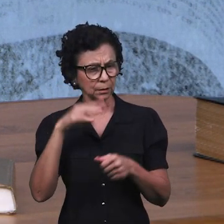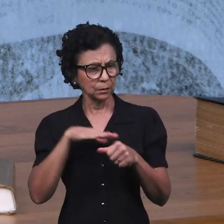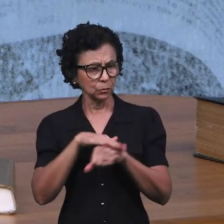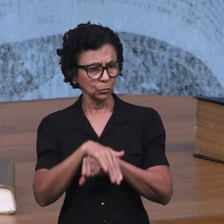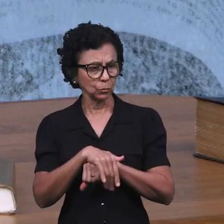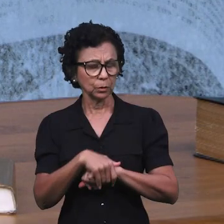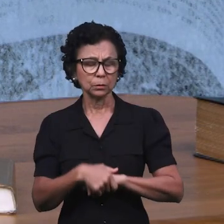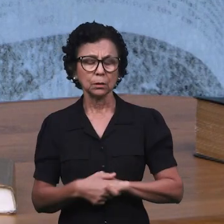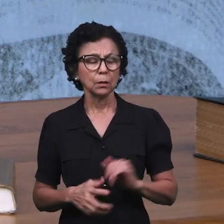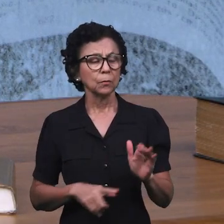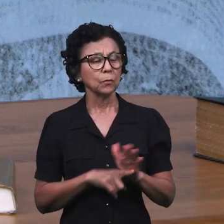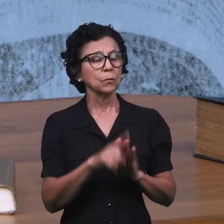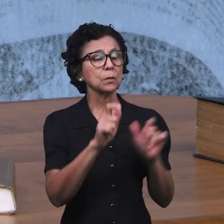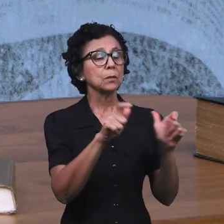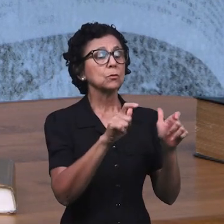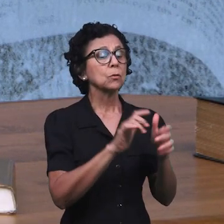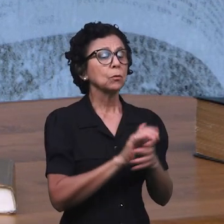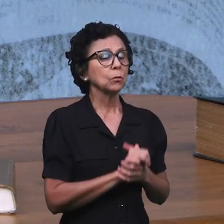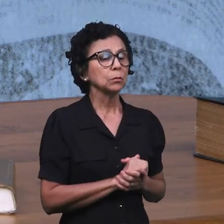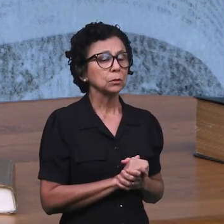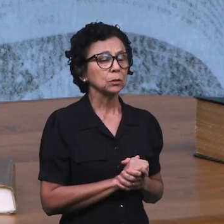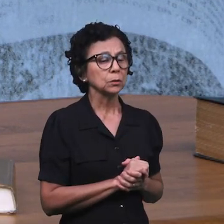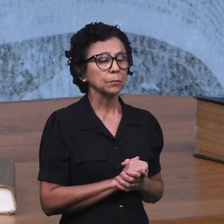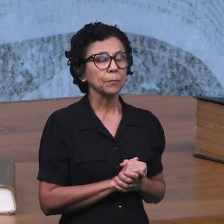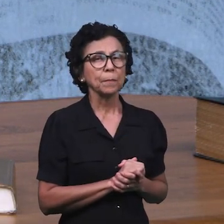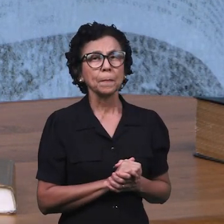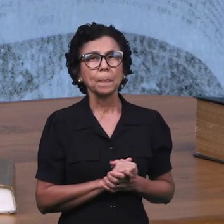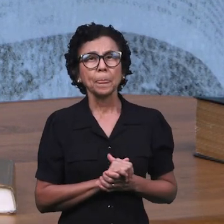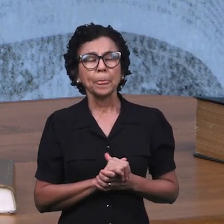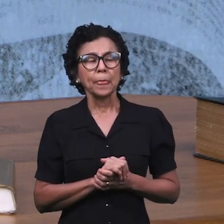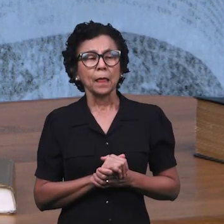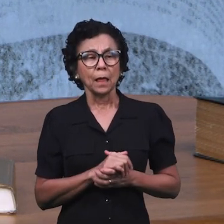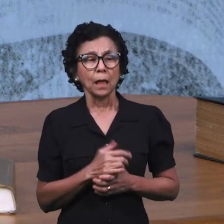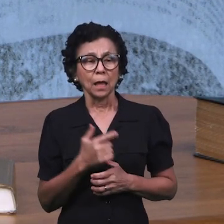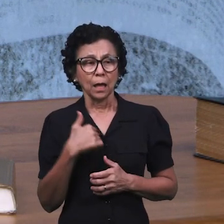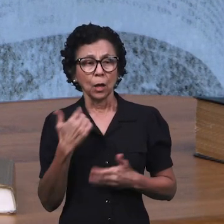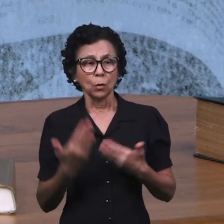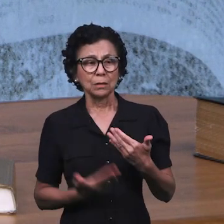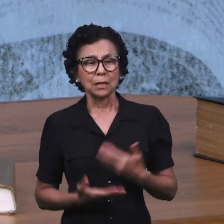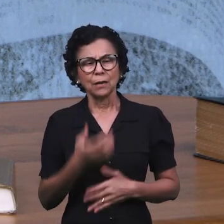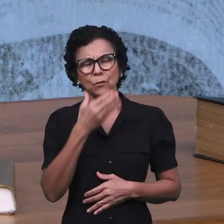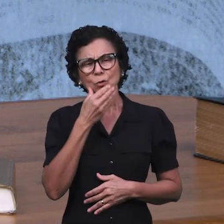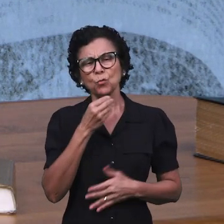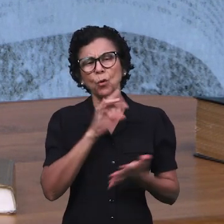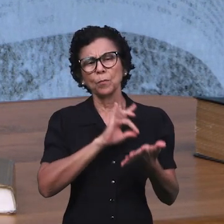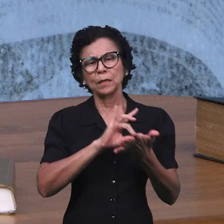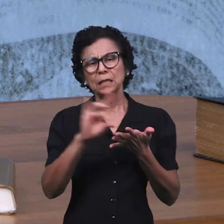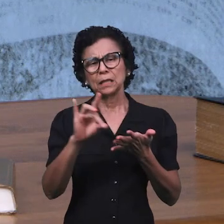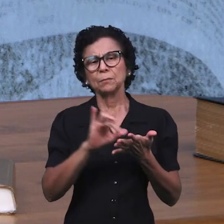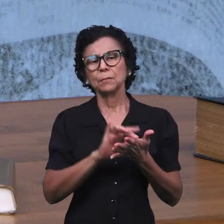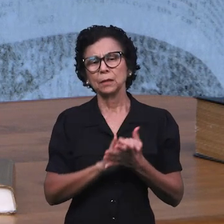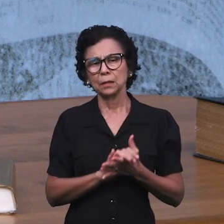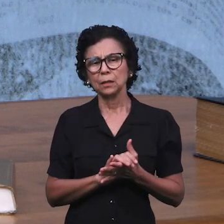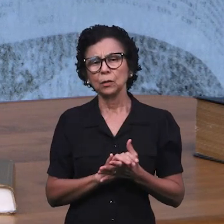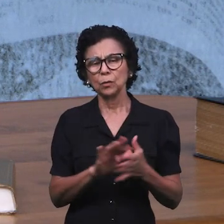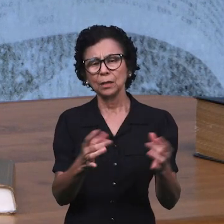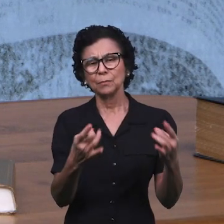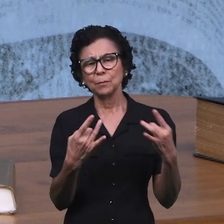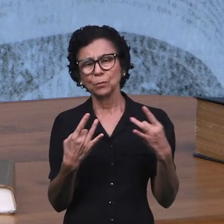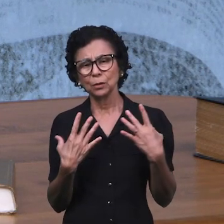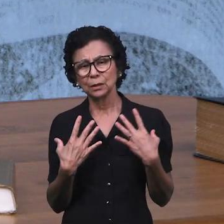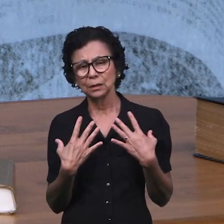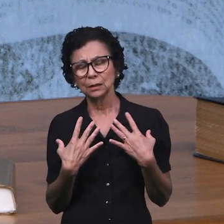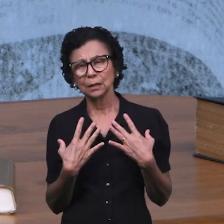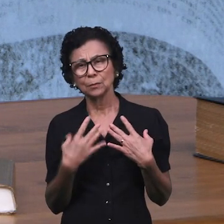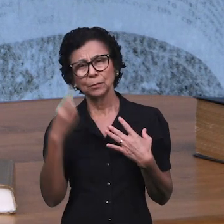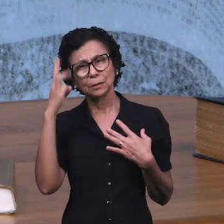disse o moço egípcio: sou servo de um homem amalequita, e meu senhor me deixou porque adoecia